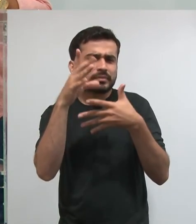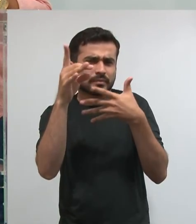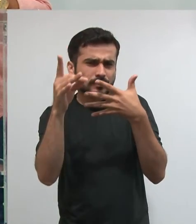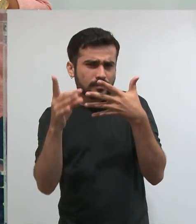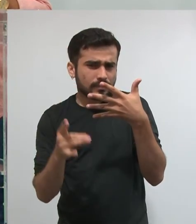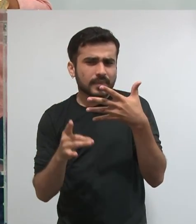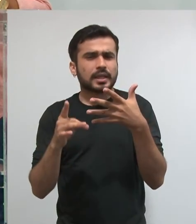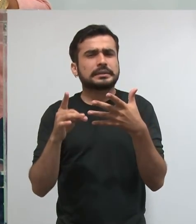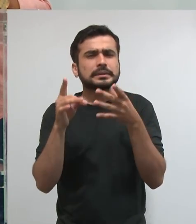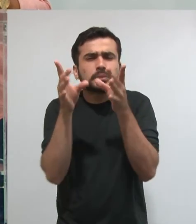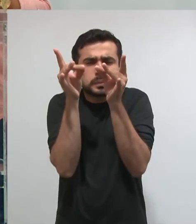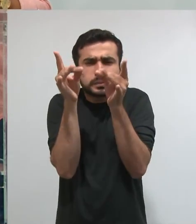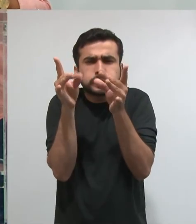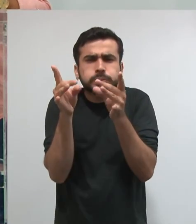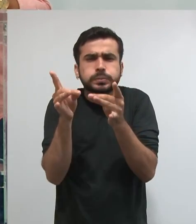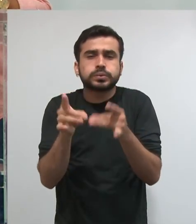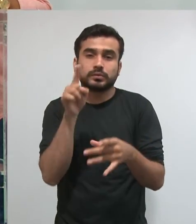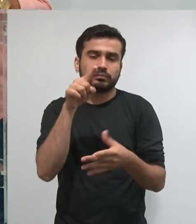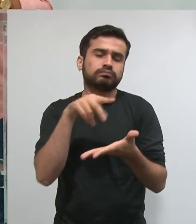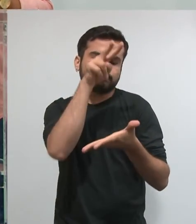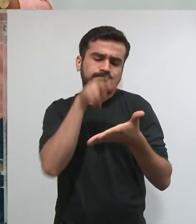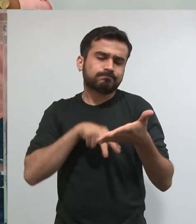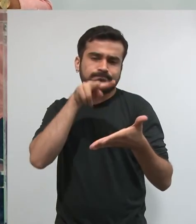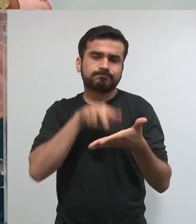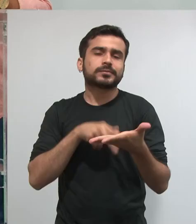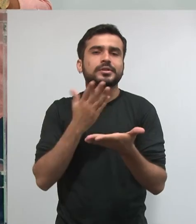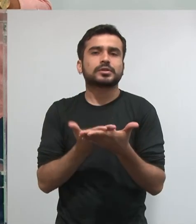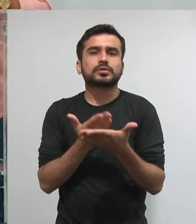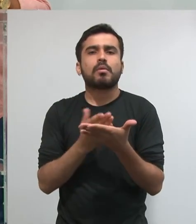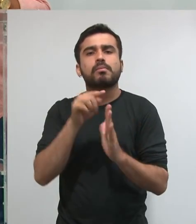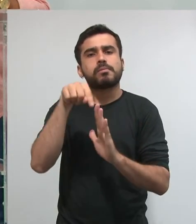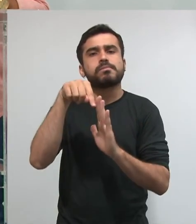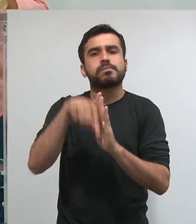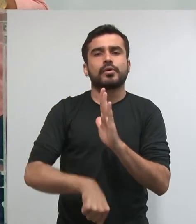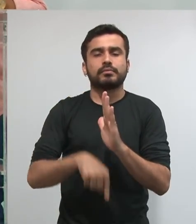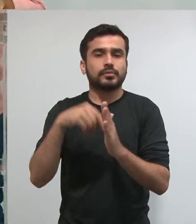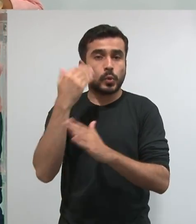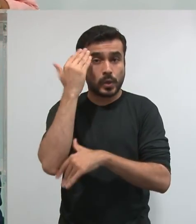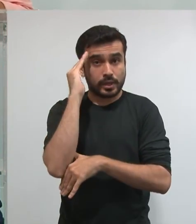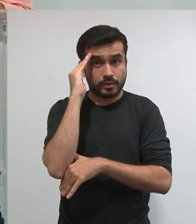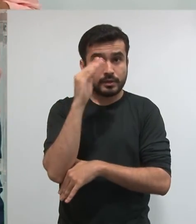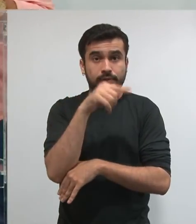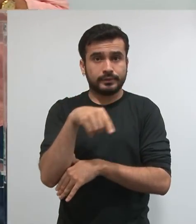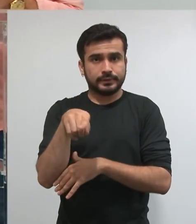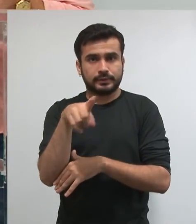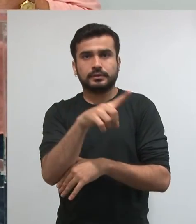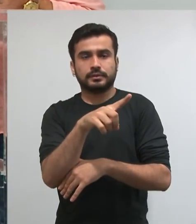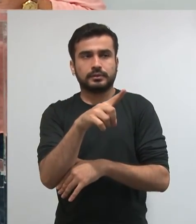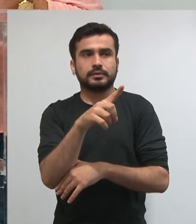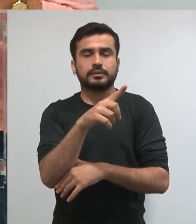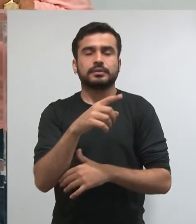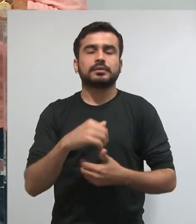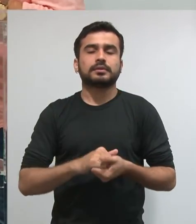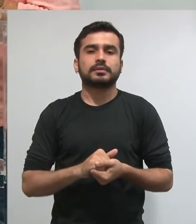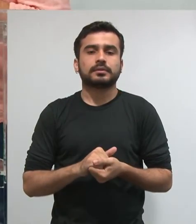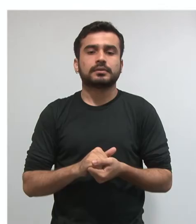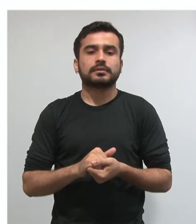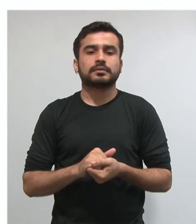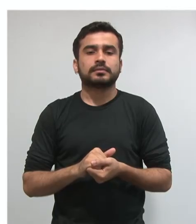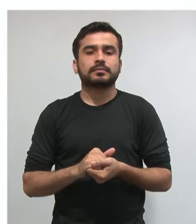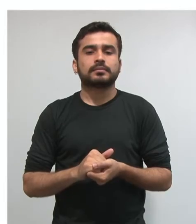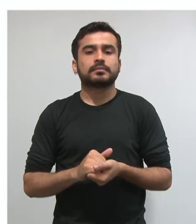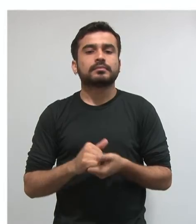dessas etapas, né, que vocês podem se debruçar e aprofundar também o entendimento de vocês a respeito da